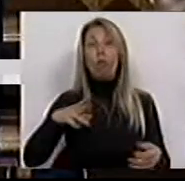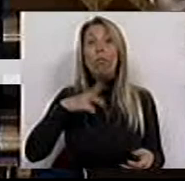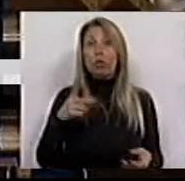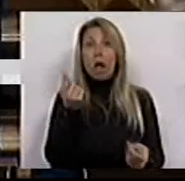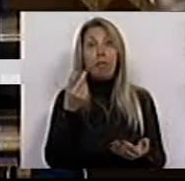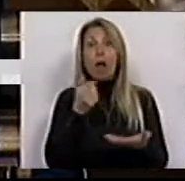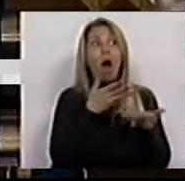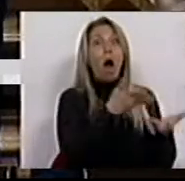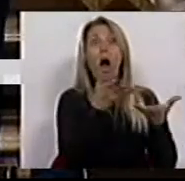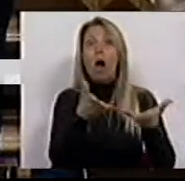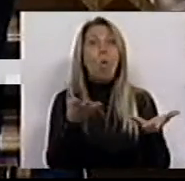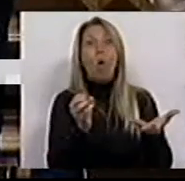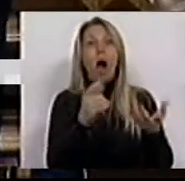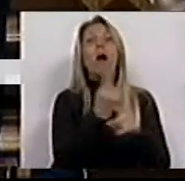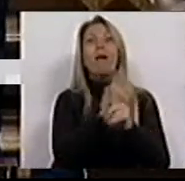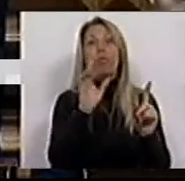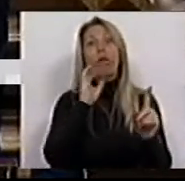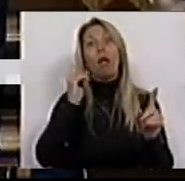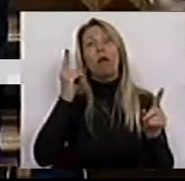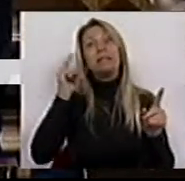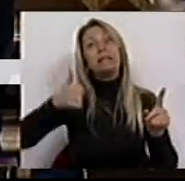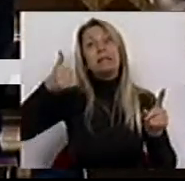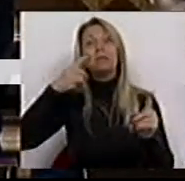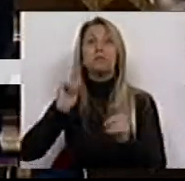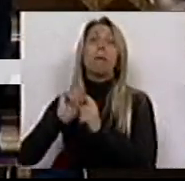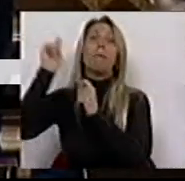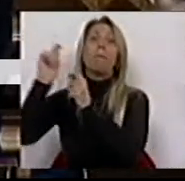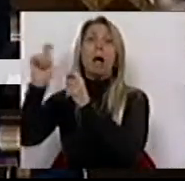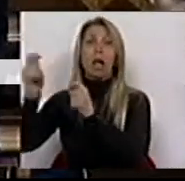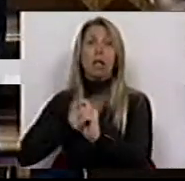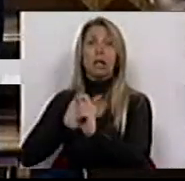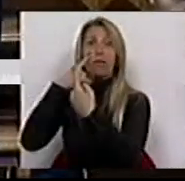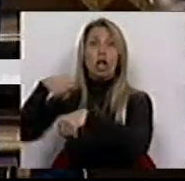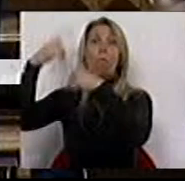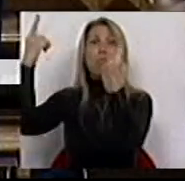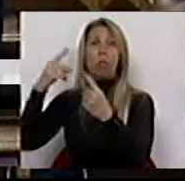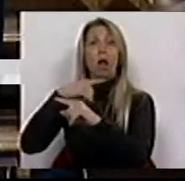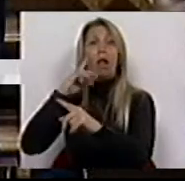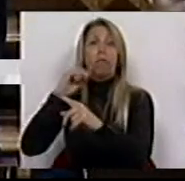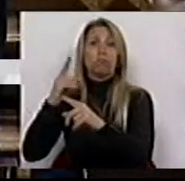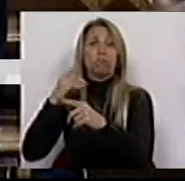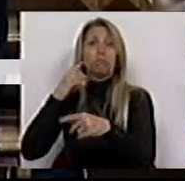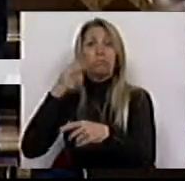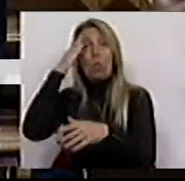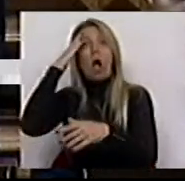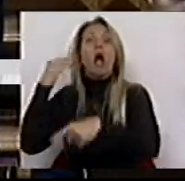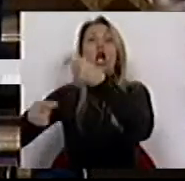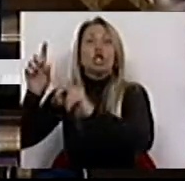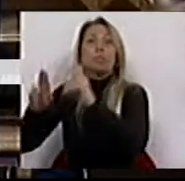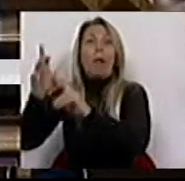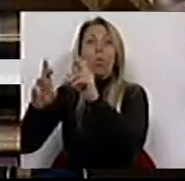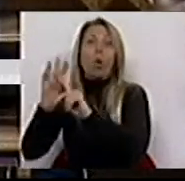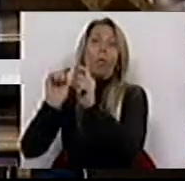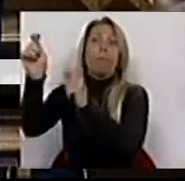a gastá-los a pagar a dívida pública a credores especuladores. E por isso é muito claro que precisamos mais hoje do que nunca de